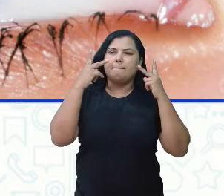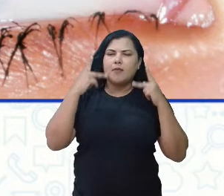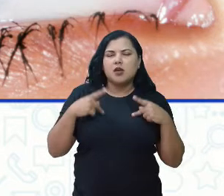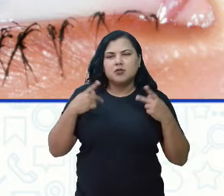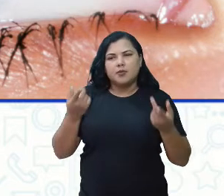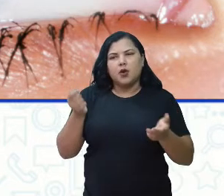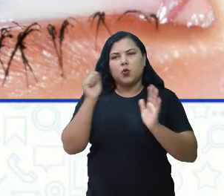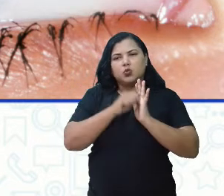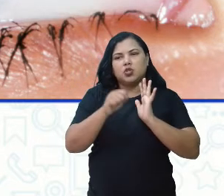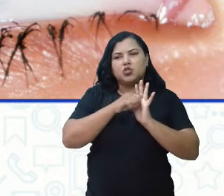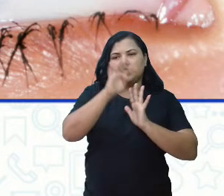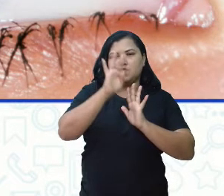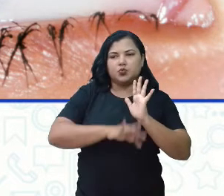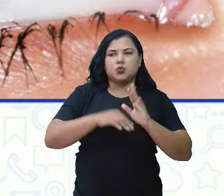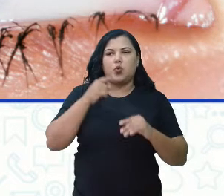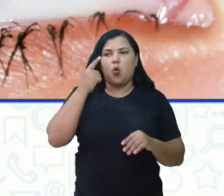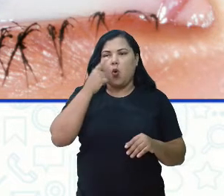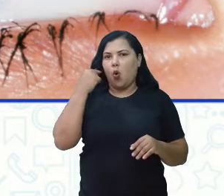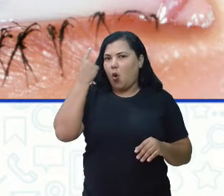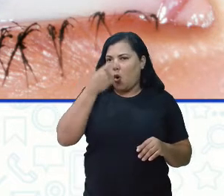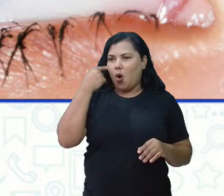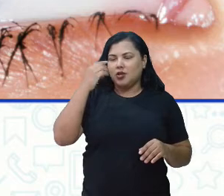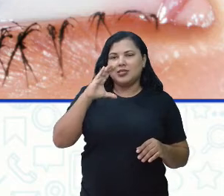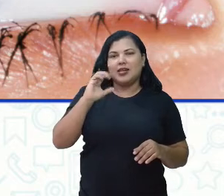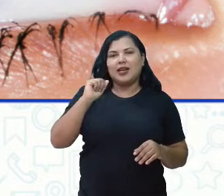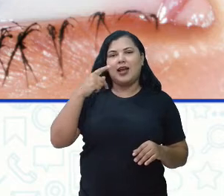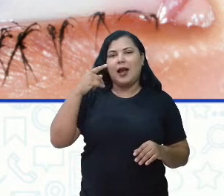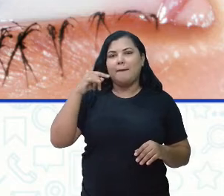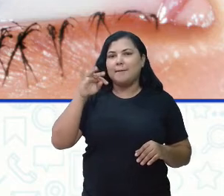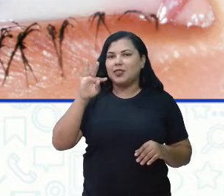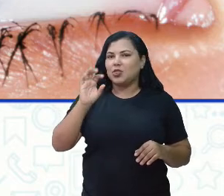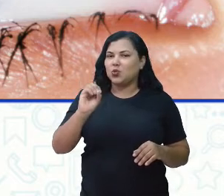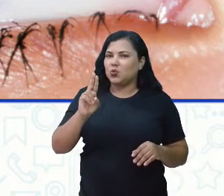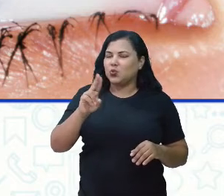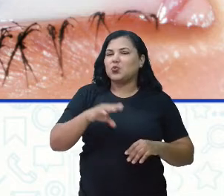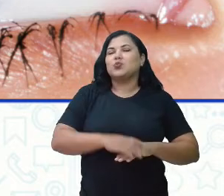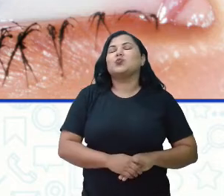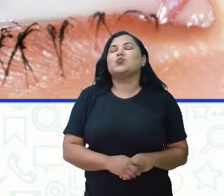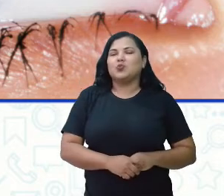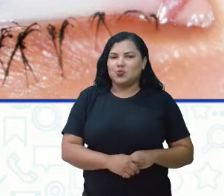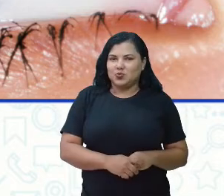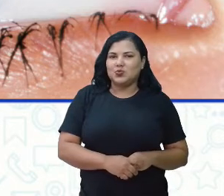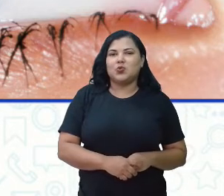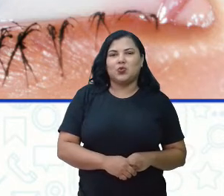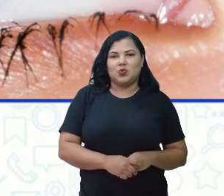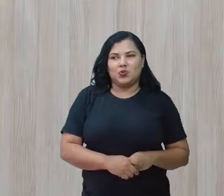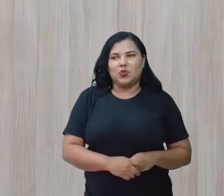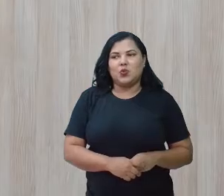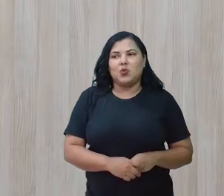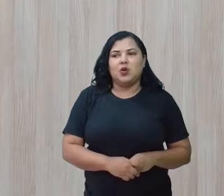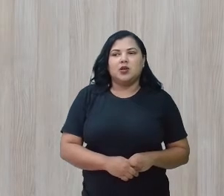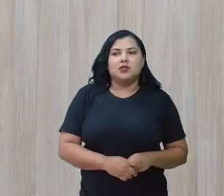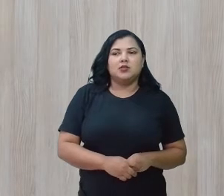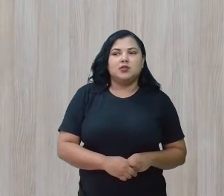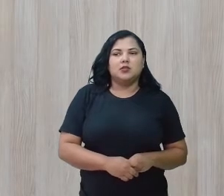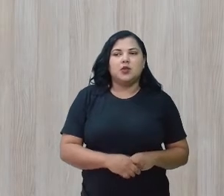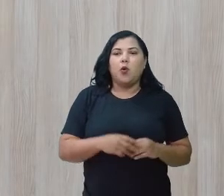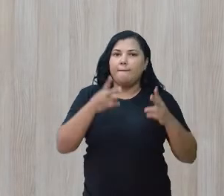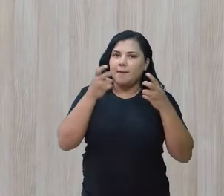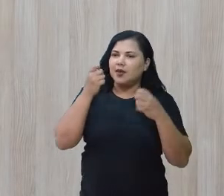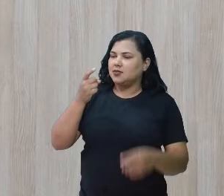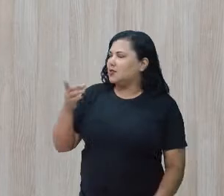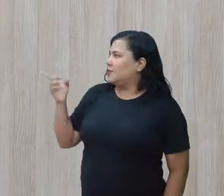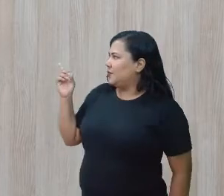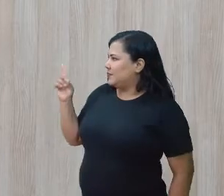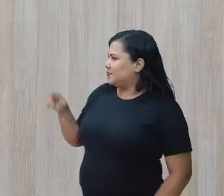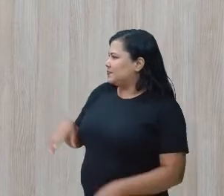escrito. Por exemplo, os famosos olhos de Capitu, no texto de Dom Casmurro, né, de Machado de Assis. Eu recuperei essa imagem não à toa para a gente